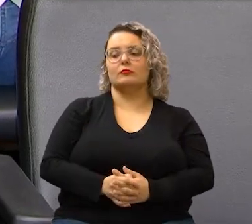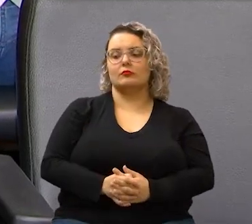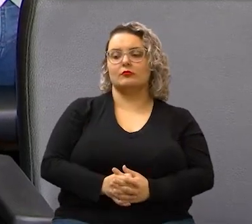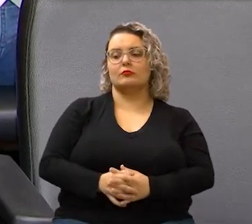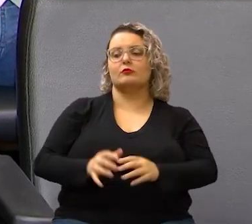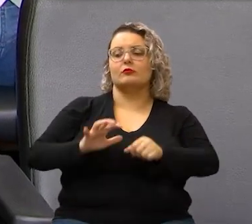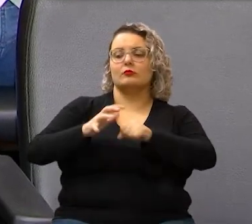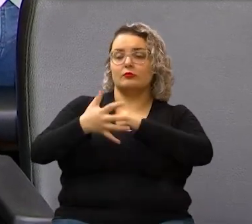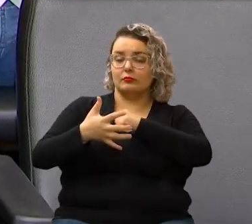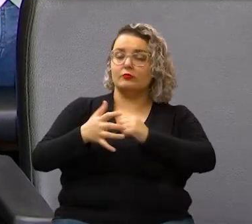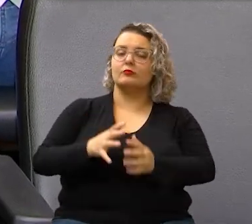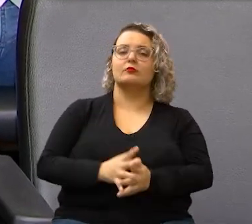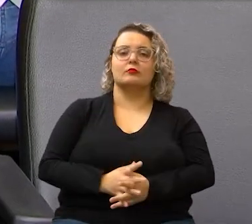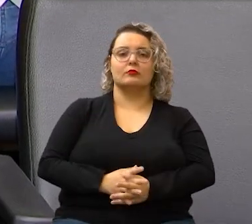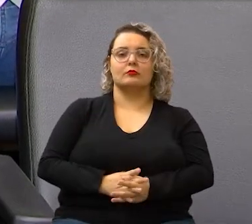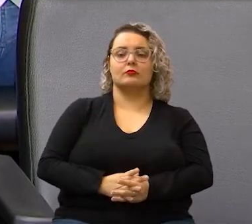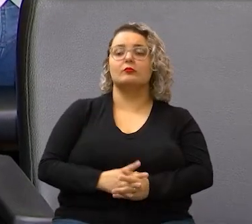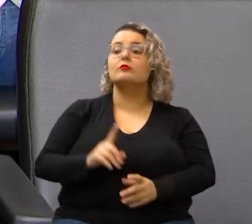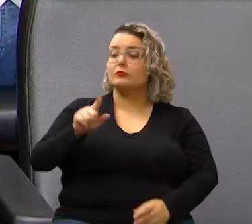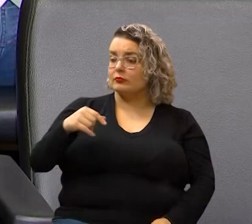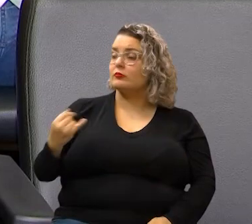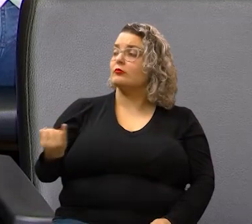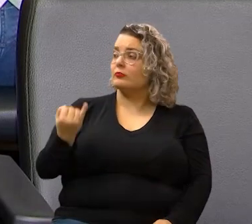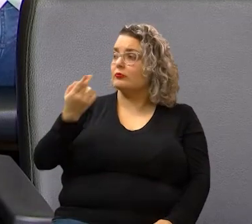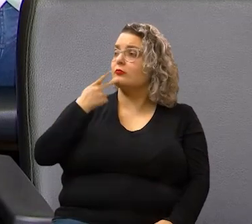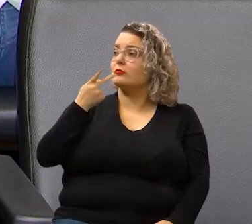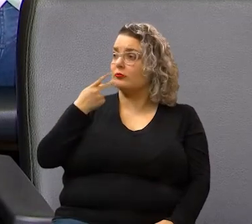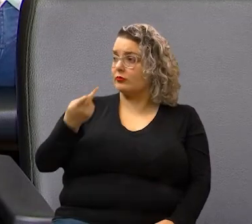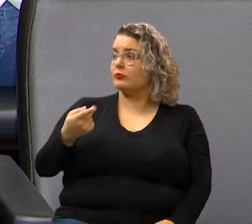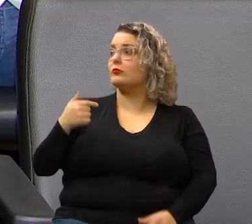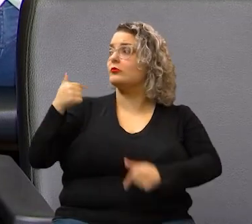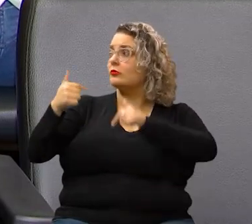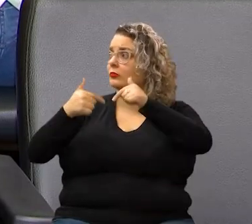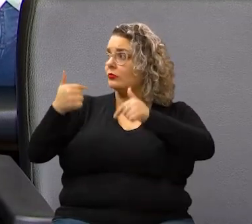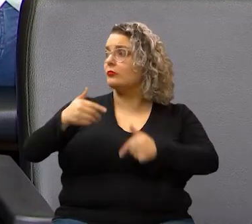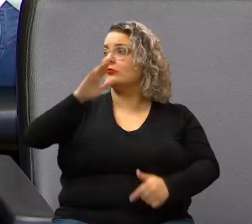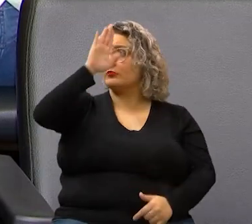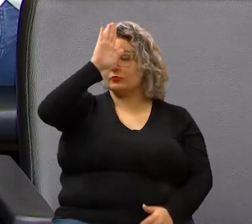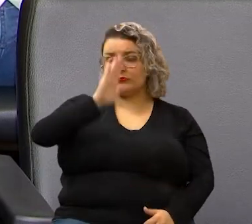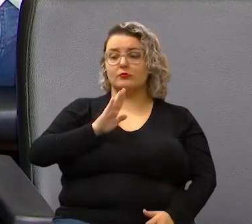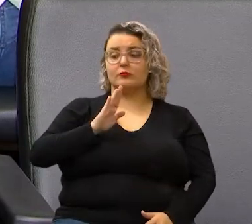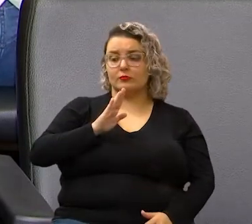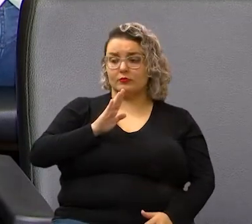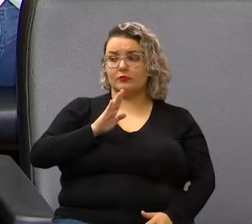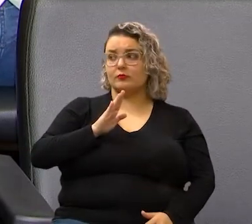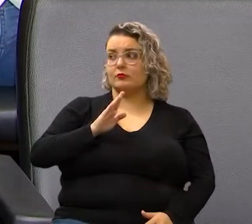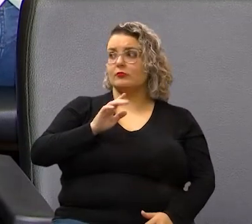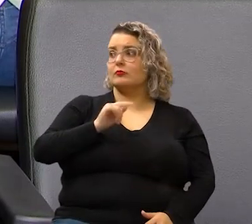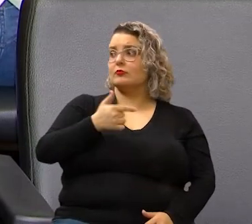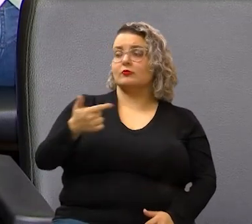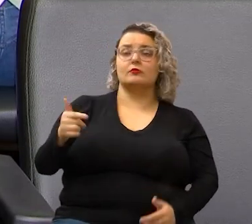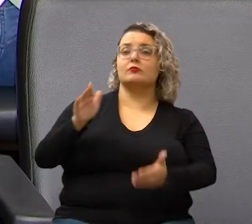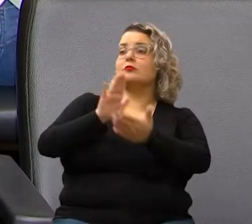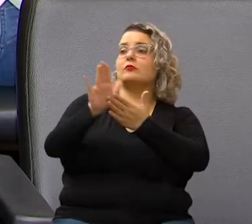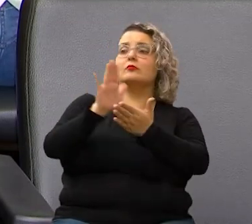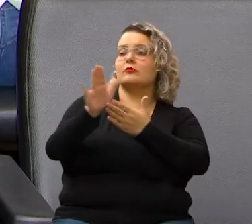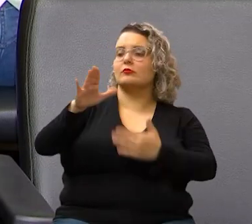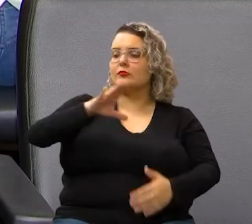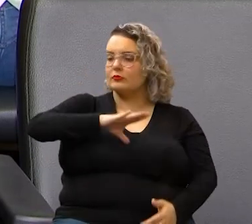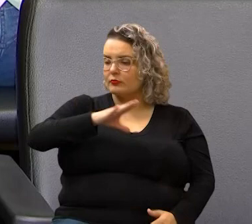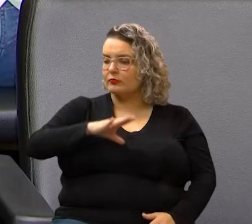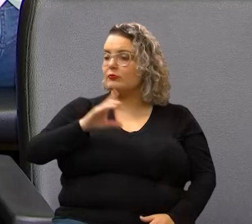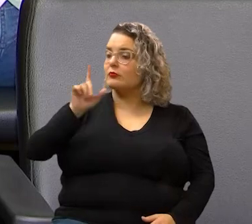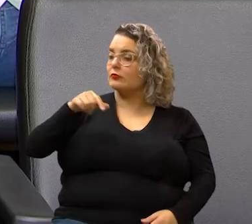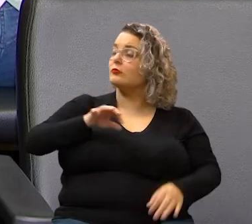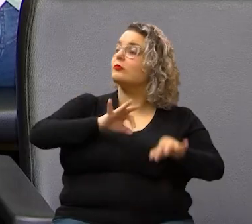pela pandemia da Covid-19. Então, é importante dizer isso, né? Desse trabalho gratuito que não está gerando custos